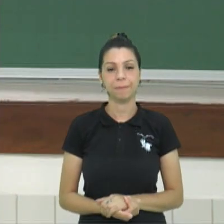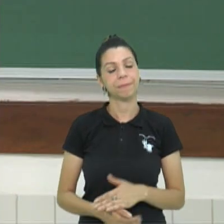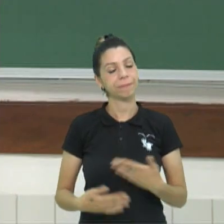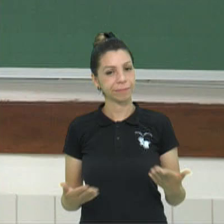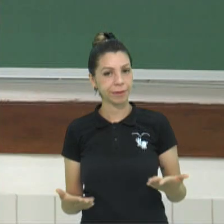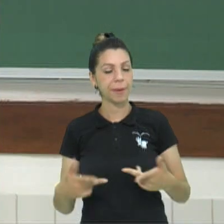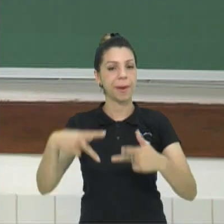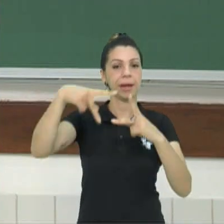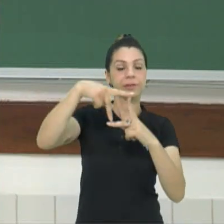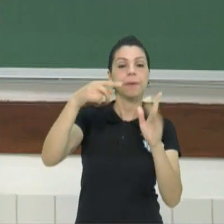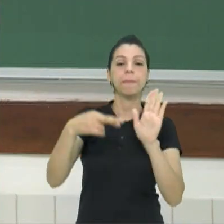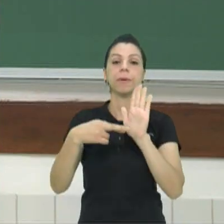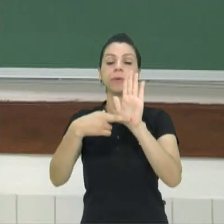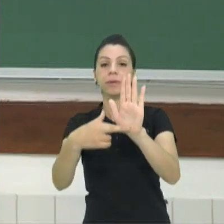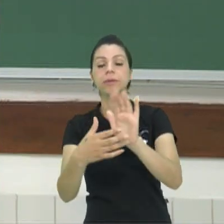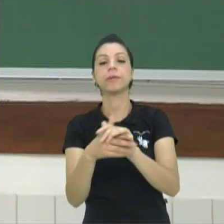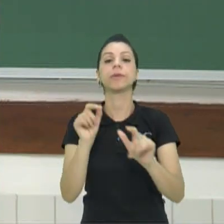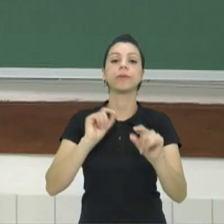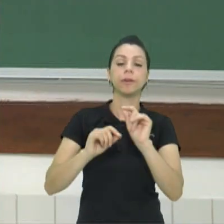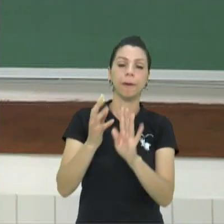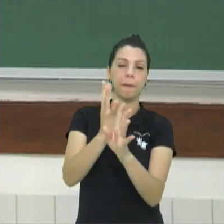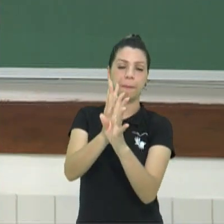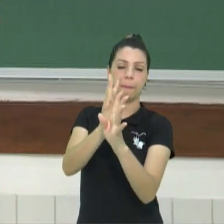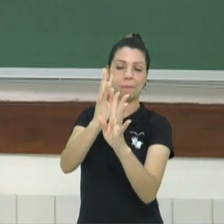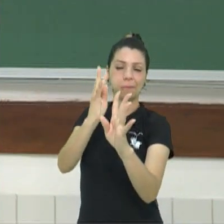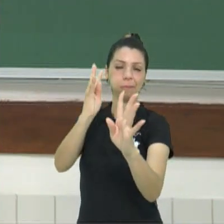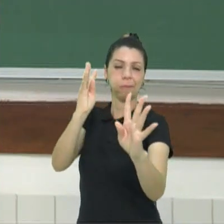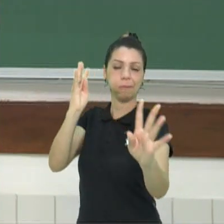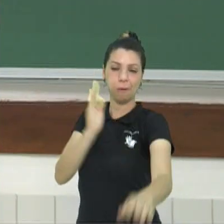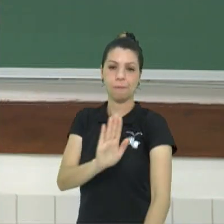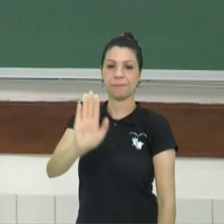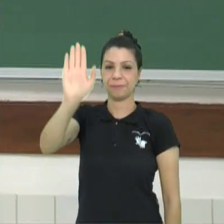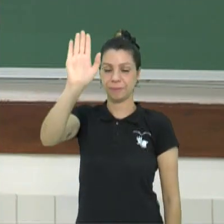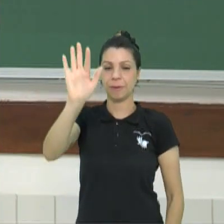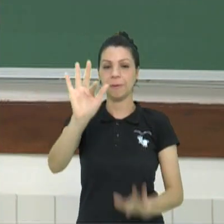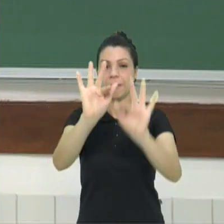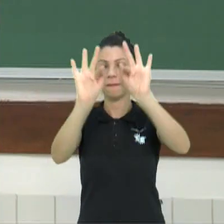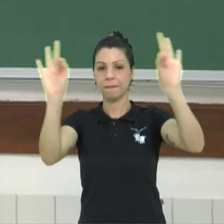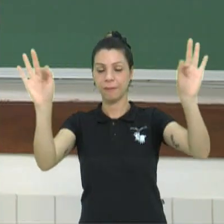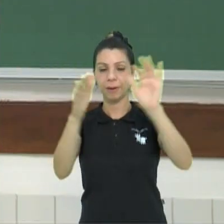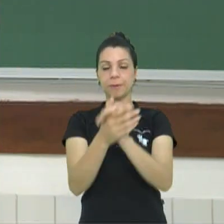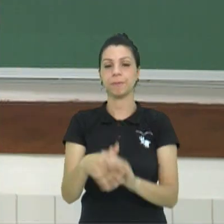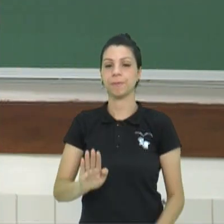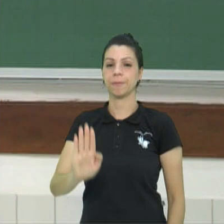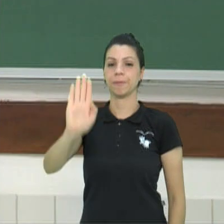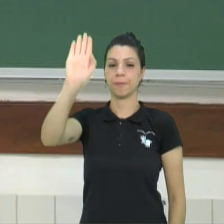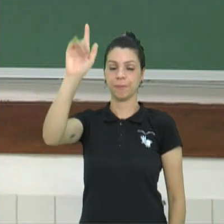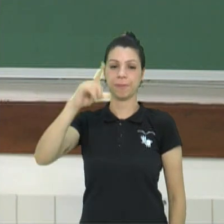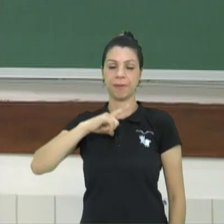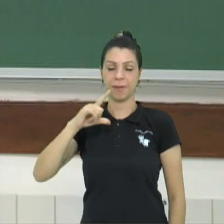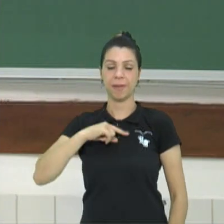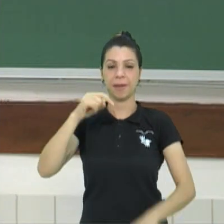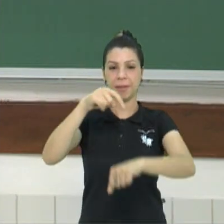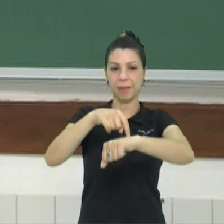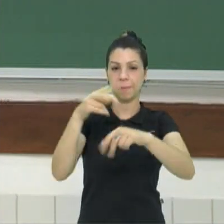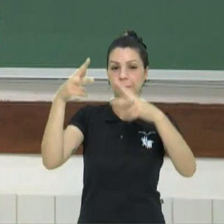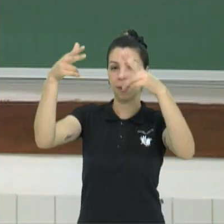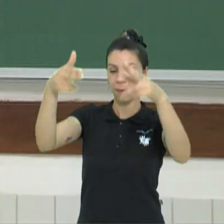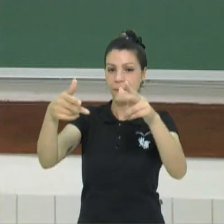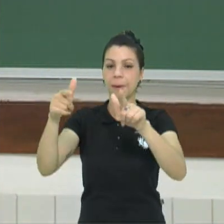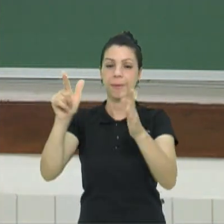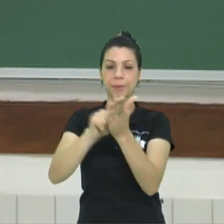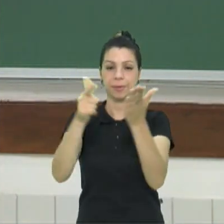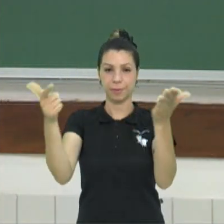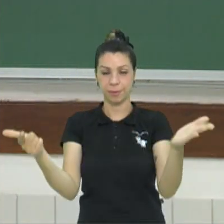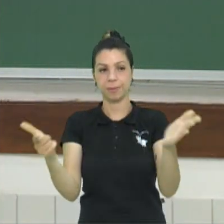A charge está te mostrando uma fila enorme de candidatos com a frase em cima: candidatos têm tempo igual nos telejornais, e você